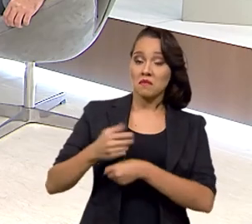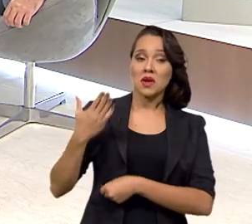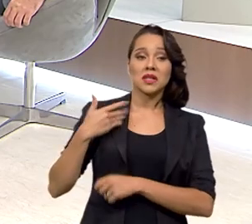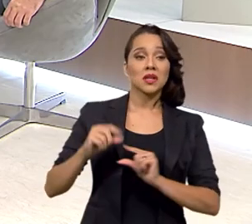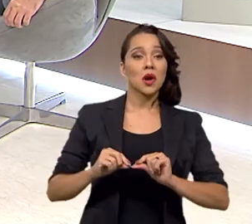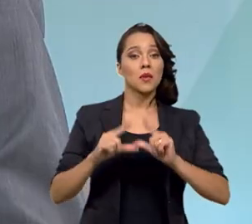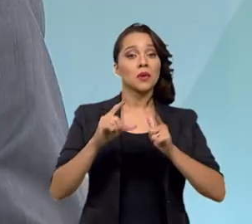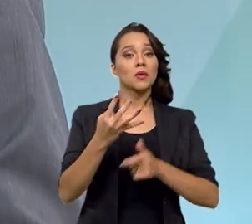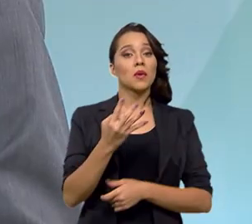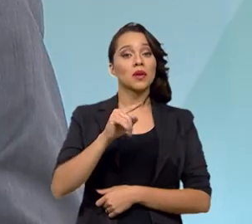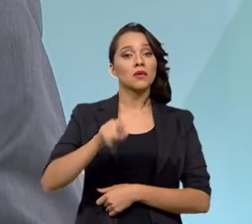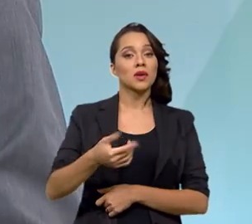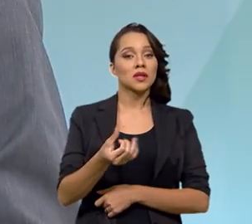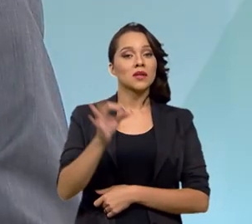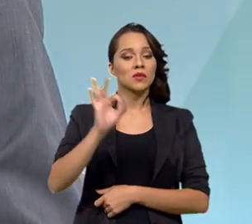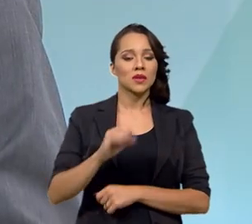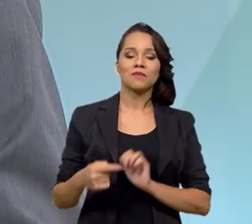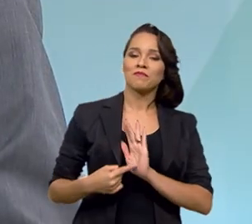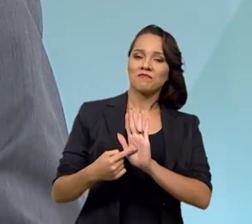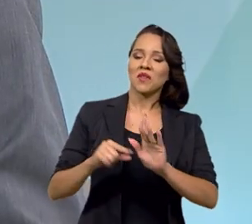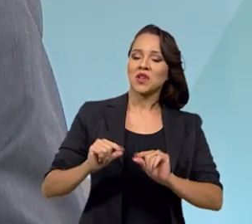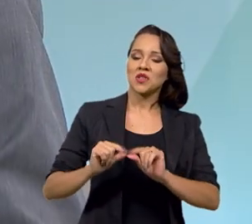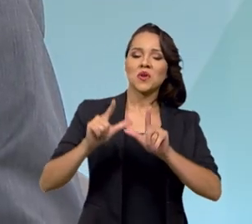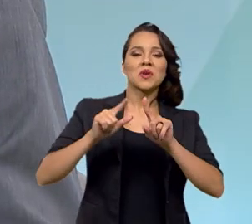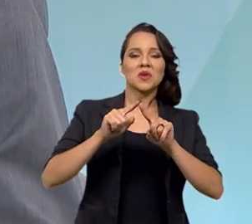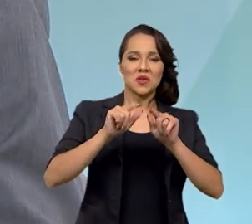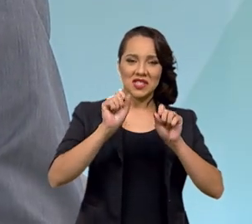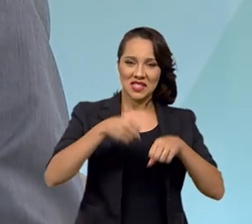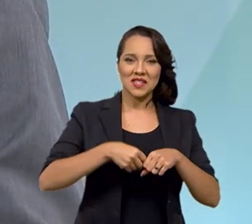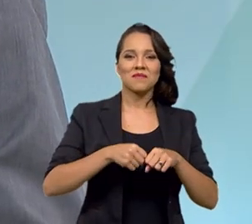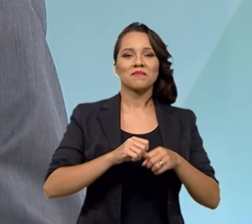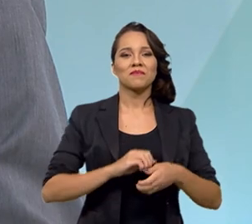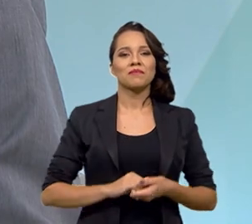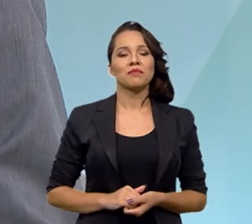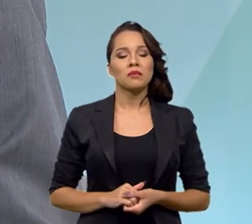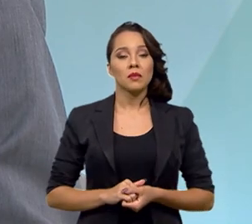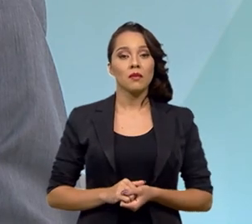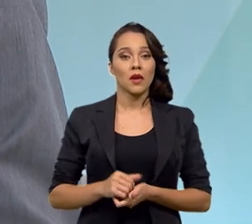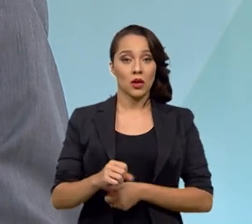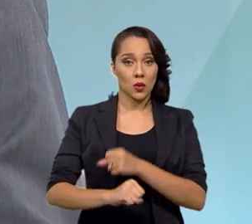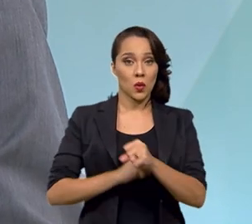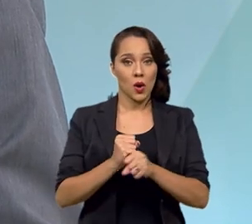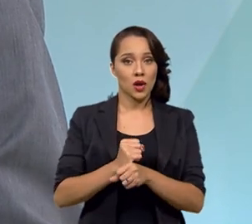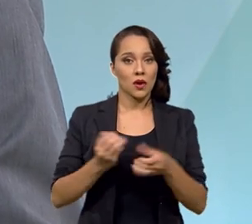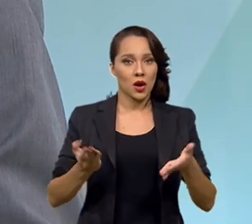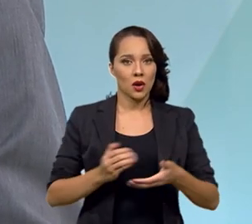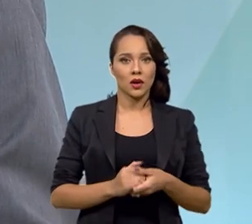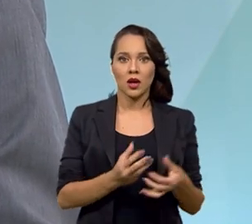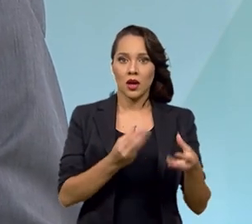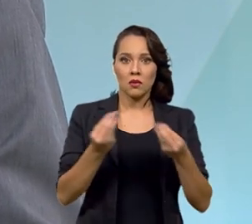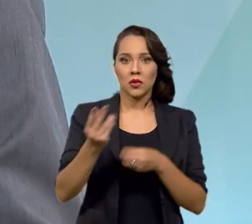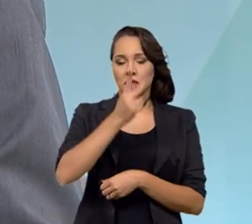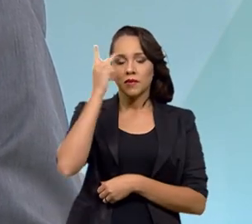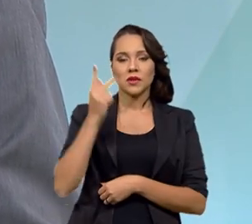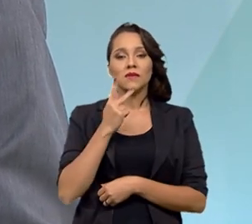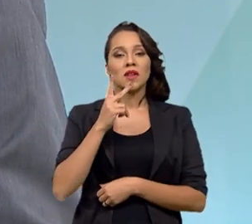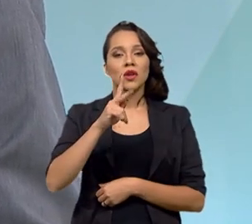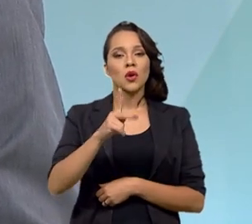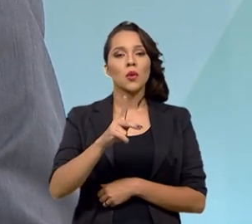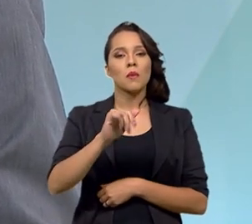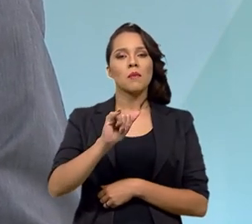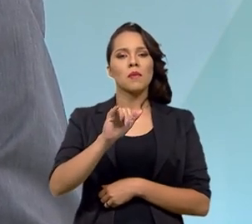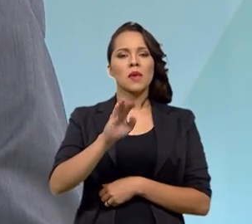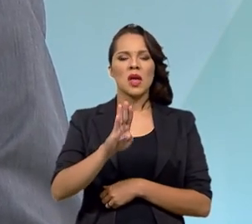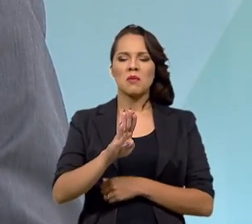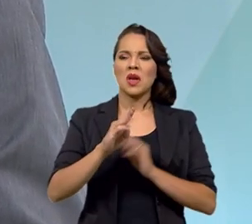4,6 por cento e mostramos que crescemos em ver nesse ano muita gente dizendo que o PIB EA